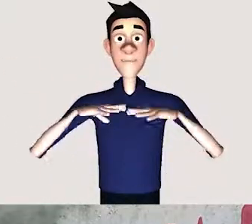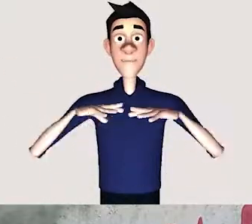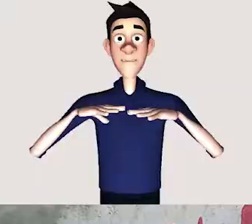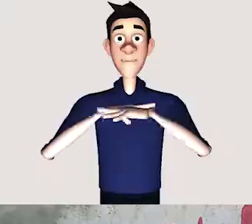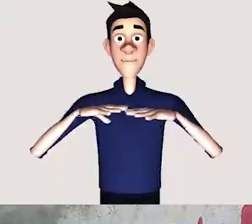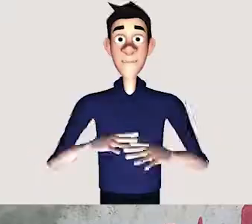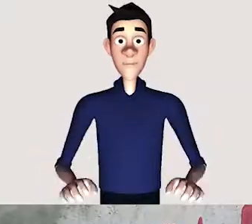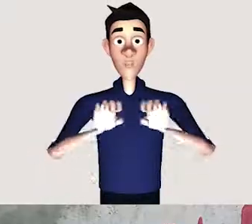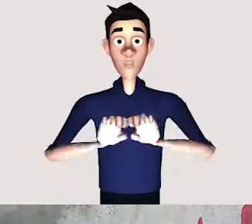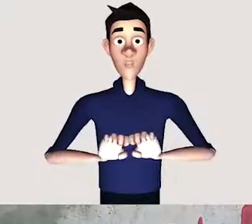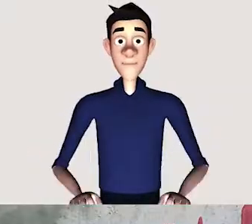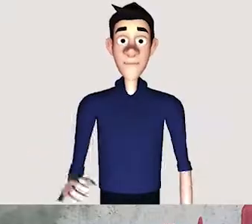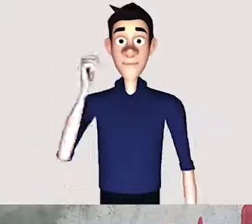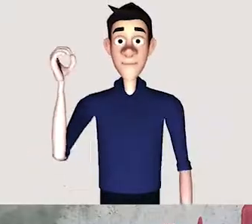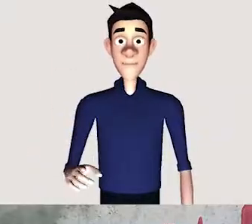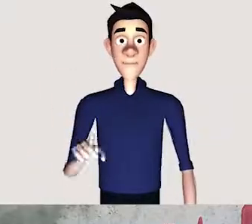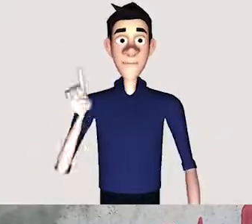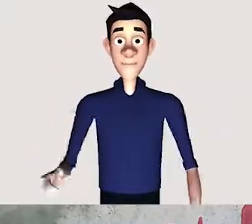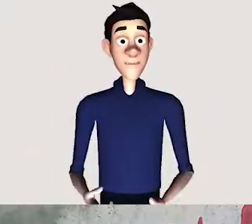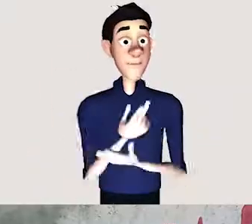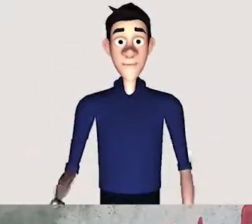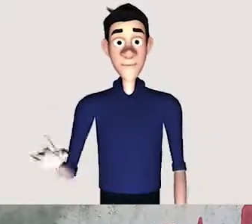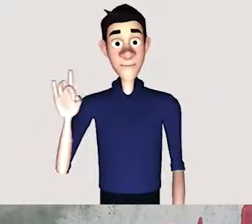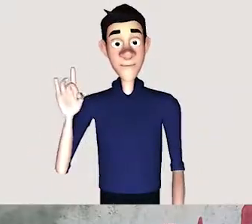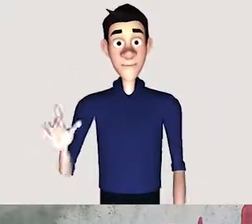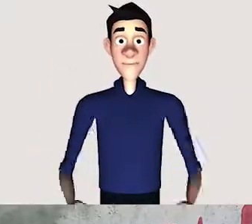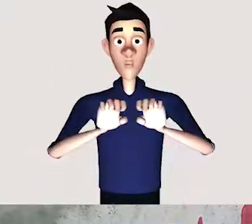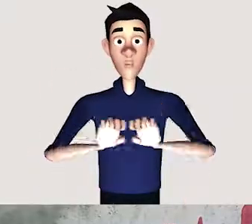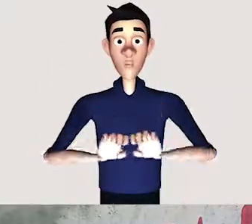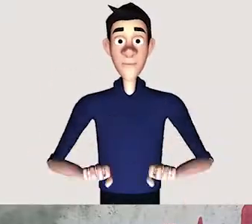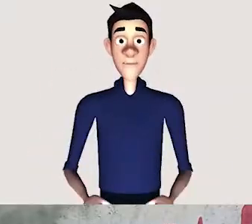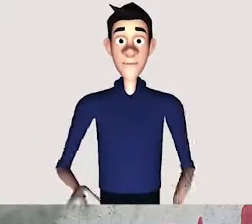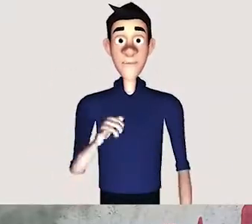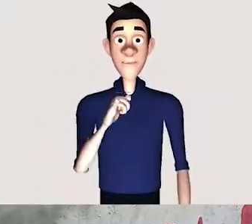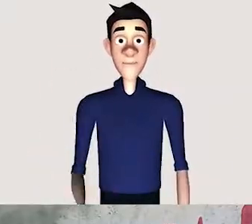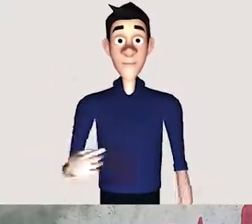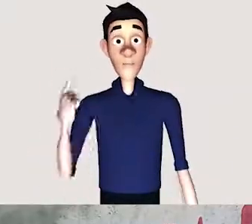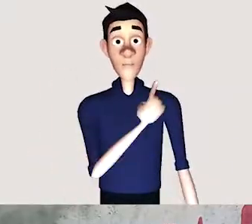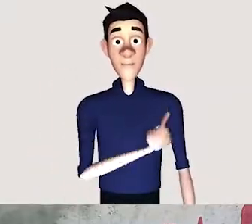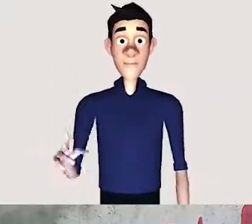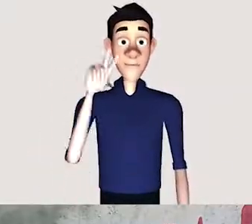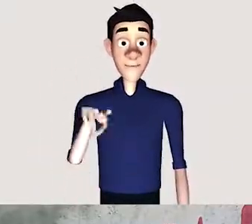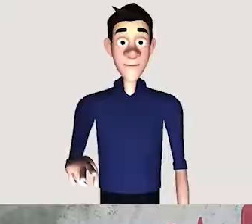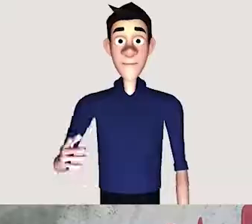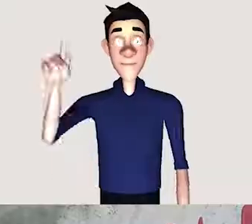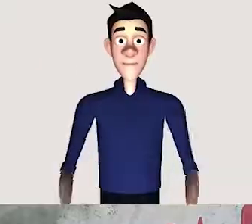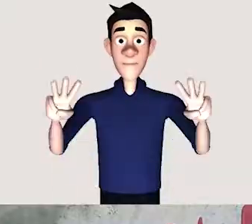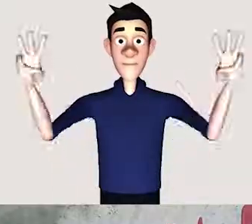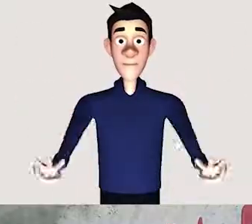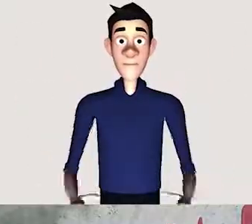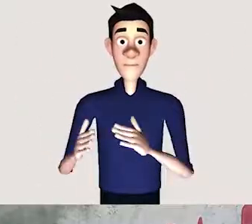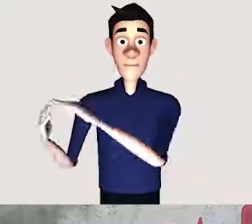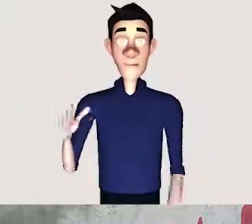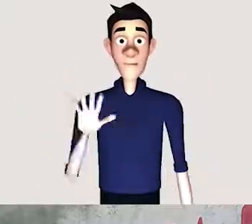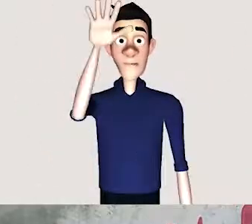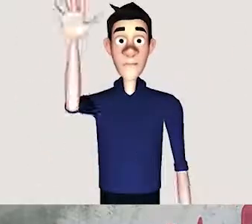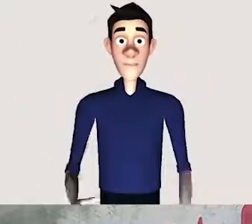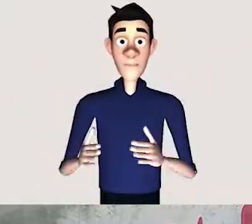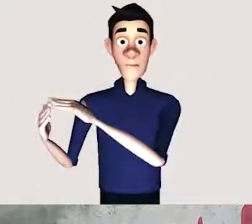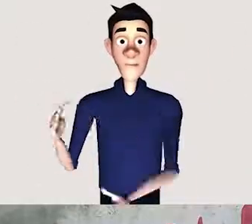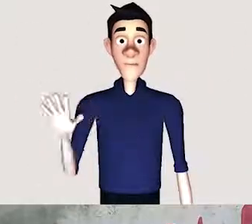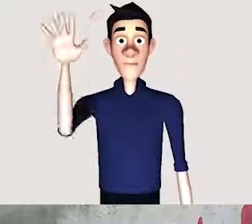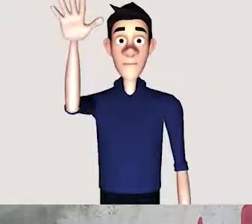a aceitar o apagamento que se produziu sobre a estrutural, o desejo de apagar do mapa a